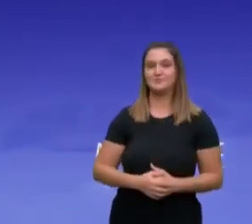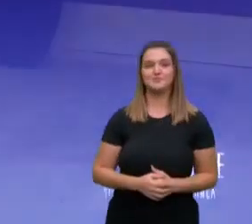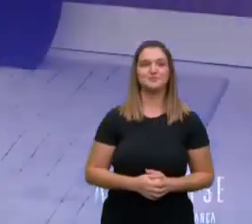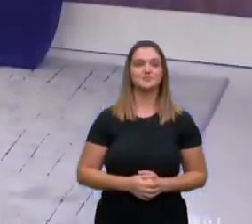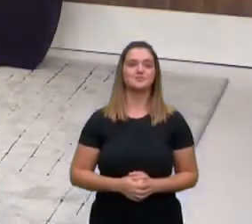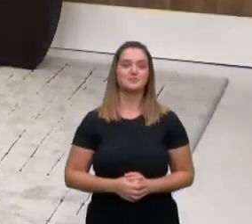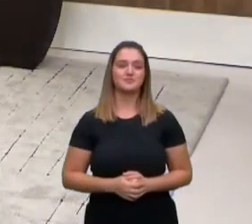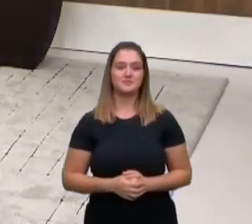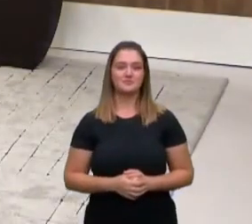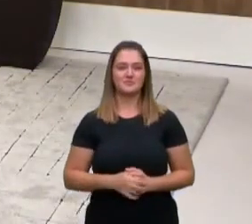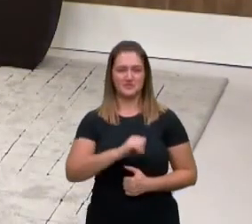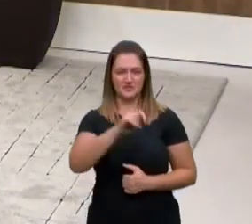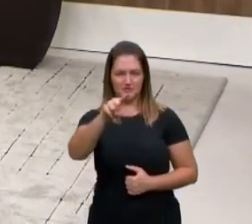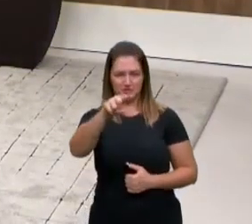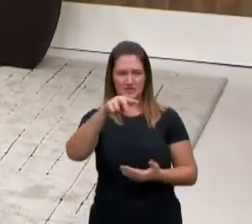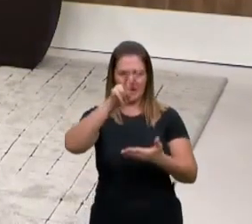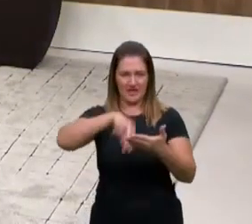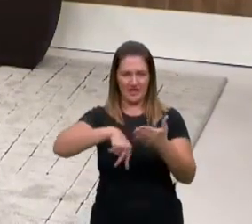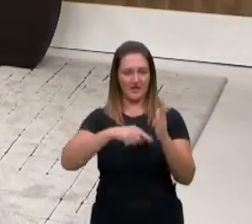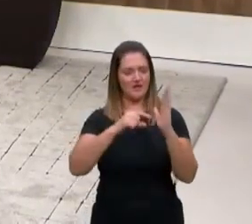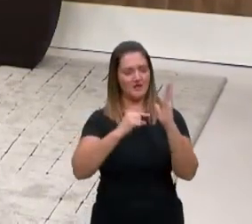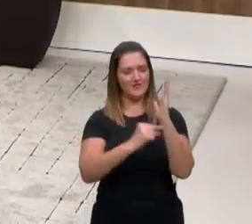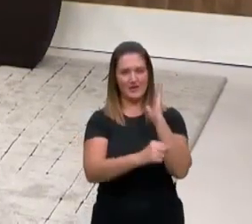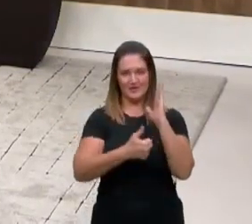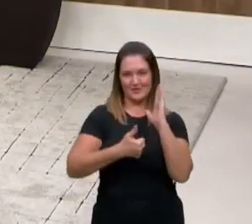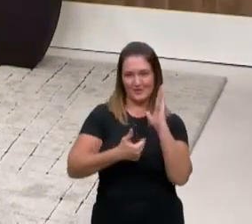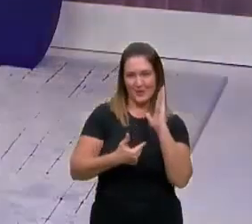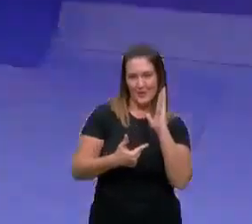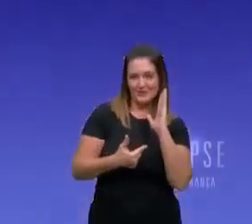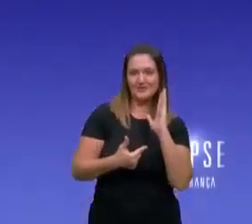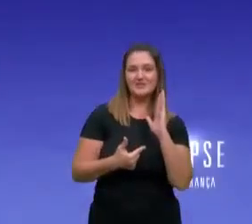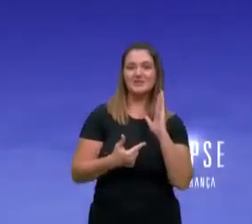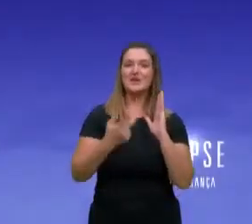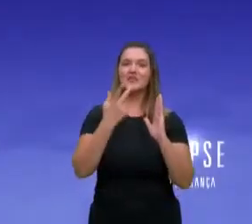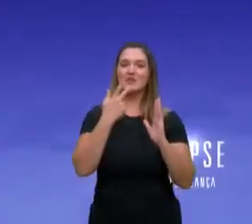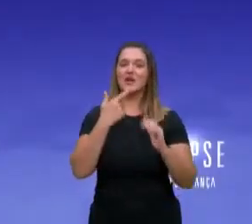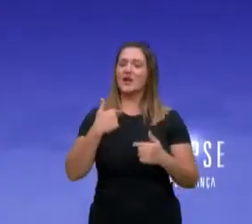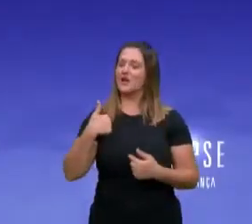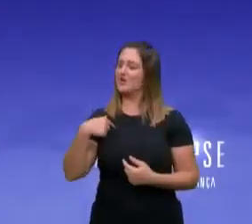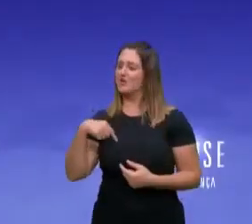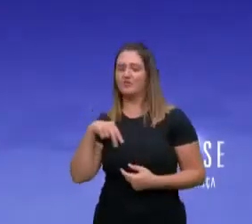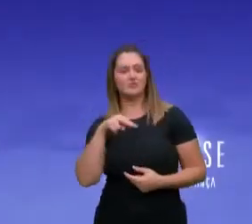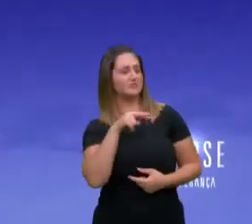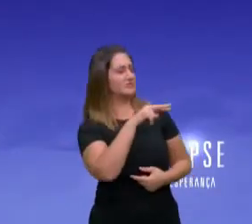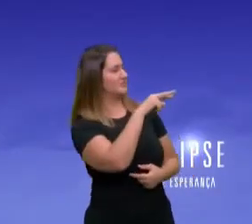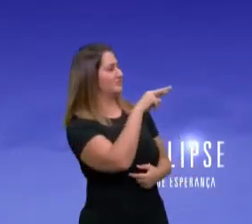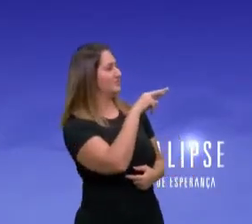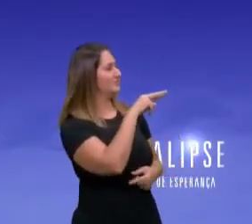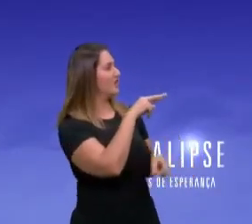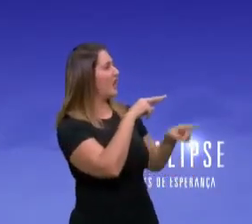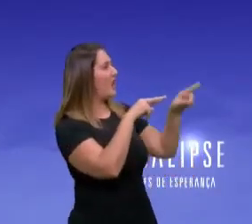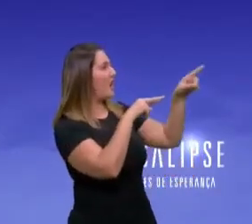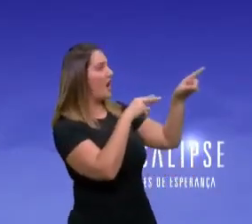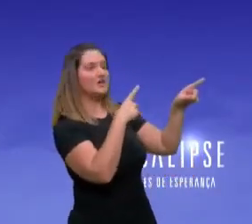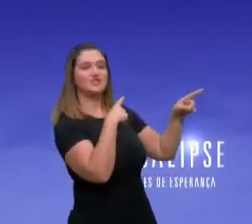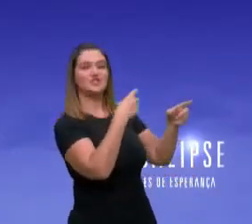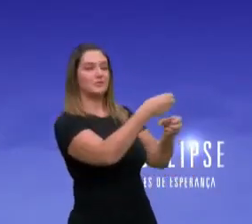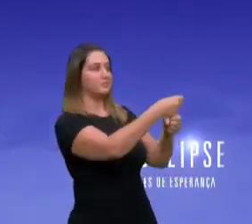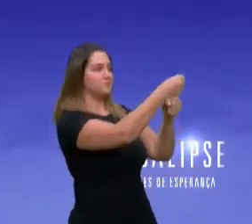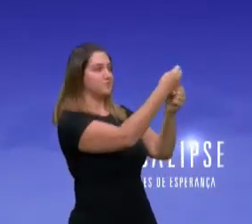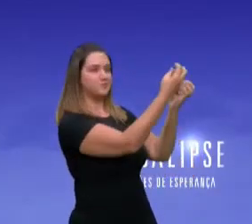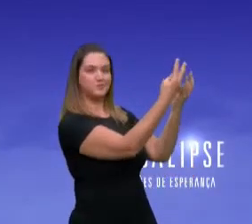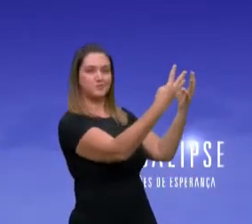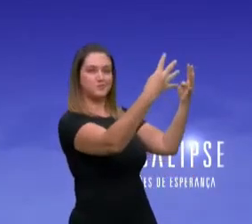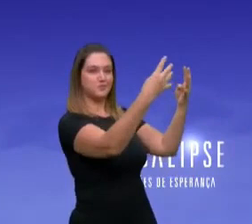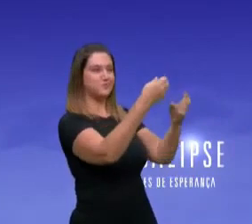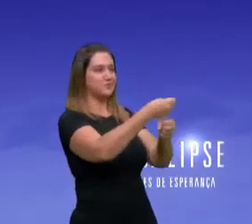Laodiceia. Se você ler o verso 12, por exemplo, fala assim no 12, voltei-me para ver quem falava comigo, e voltado vi sete candeeiros